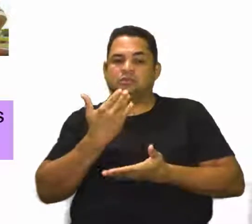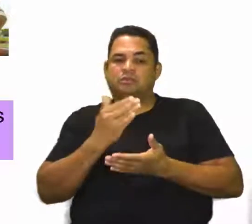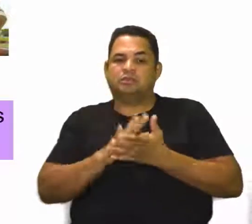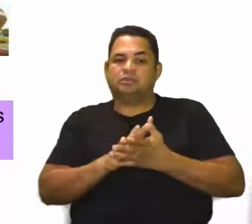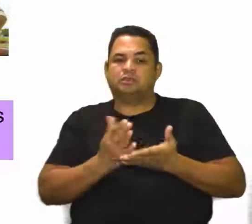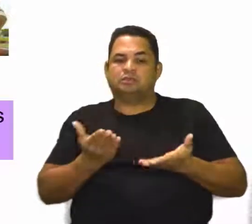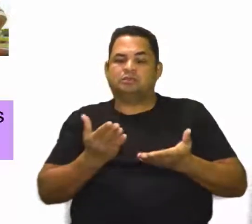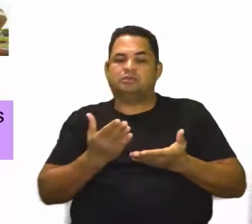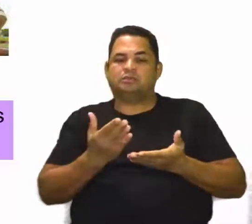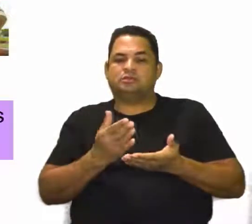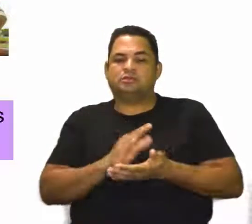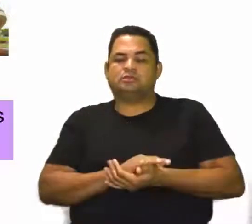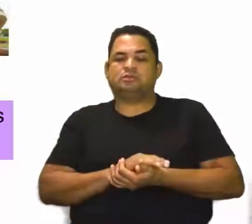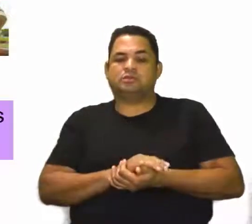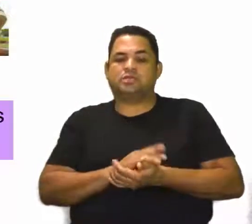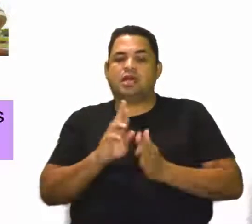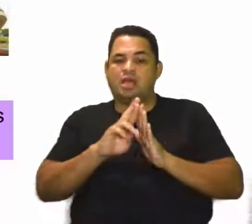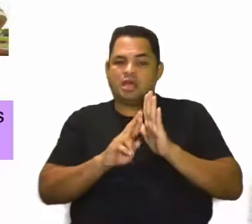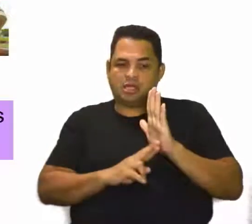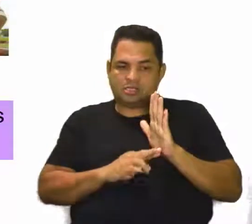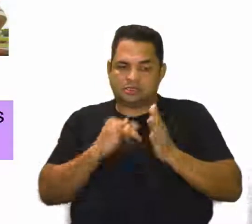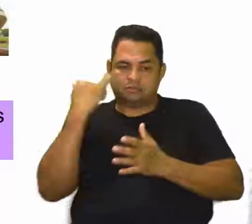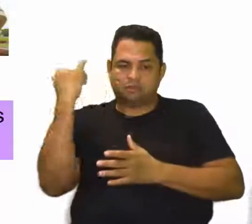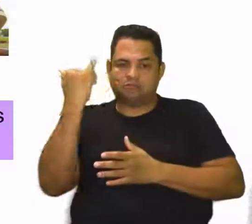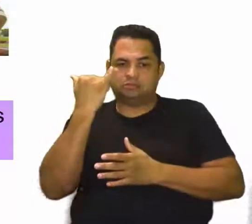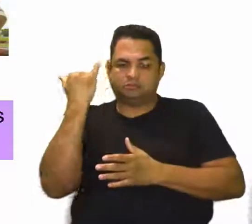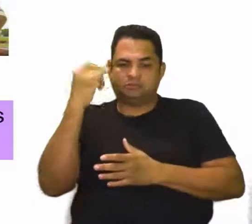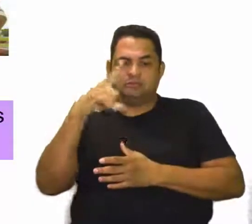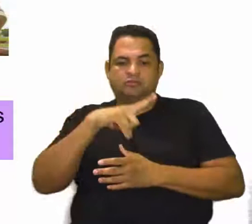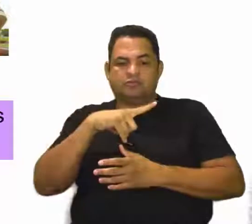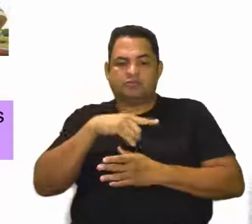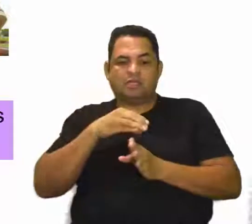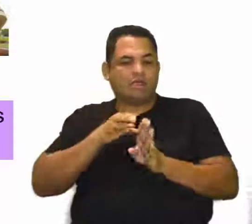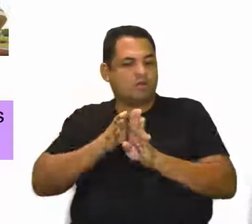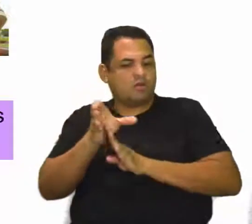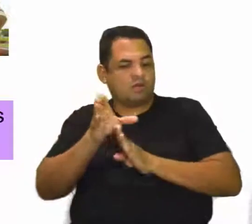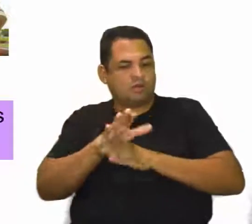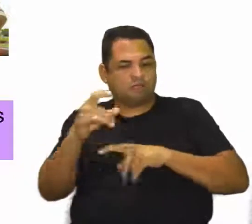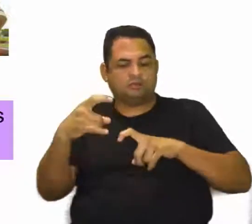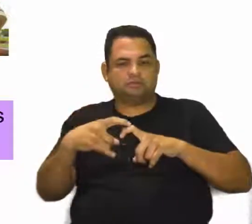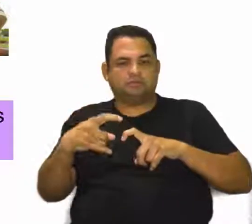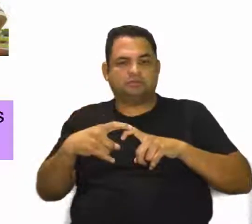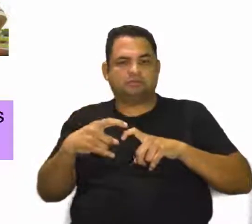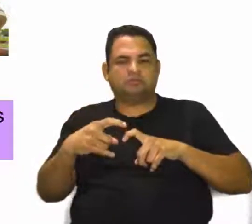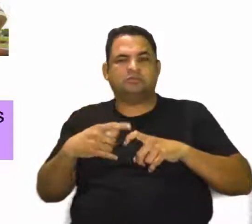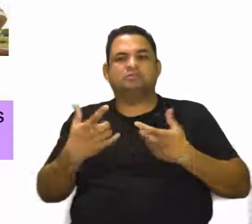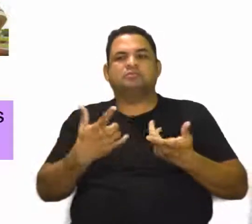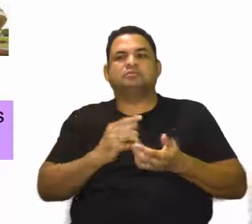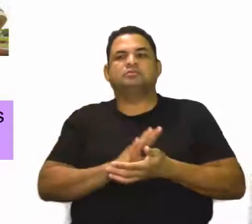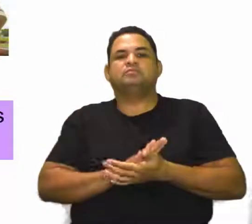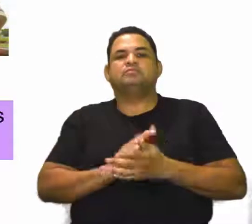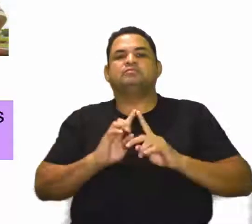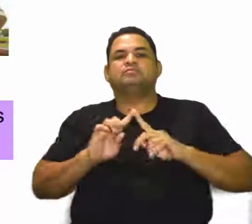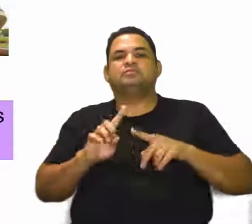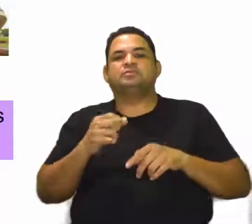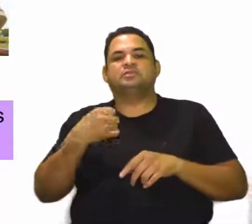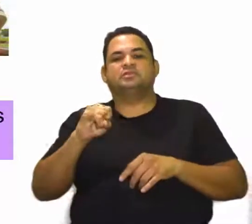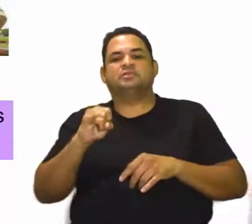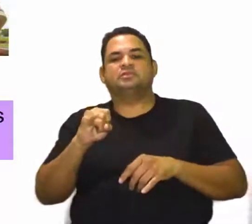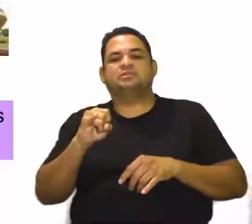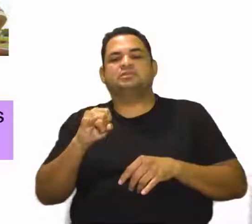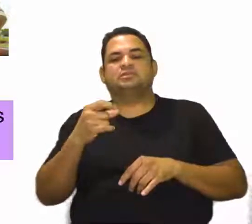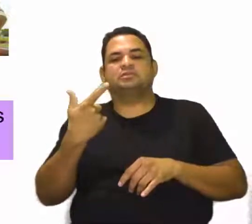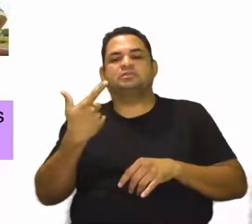diabéticas. Então, via de regra, é importante você ter uma orientação médica, né, professora Iris? Sim. Mas se eu não tiver uma